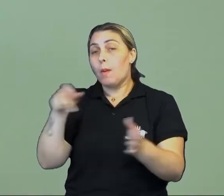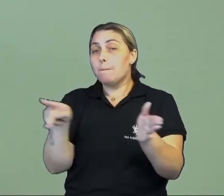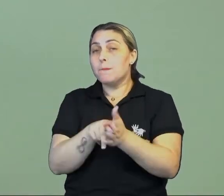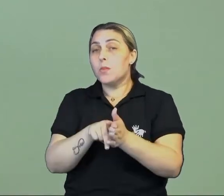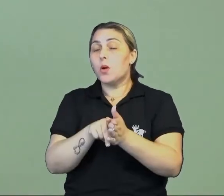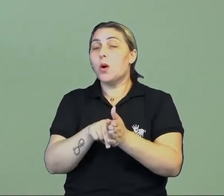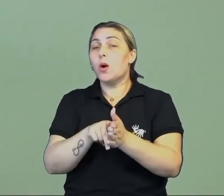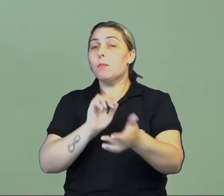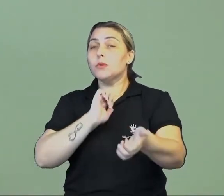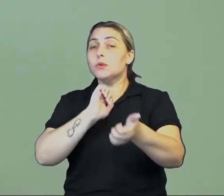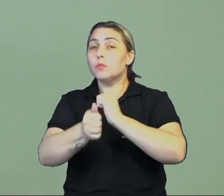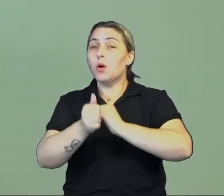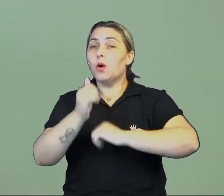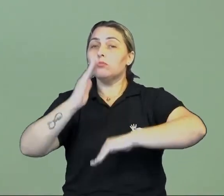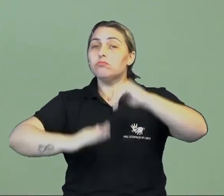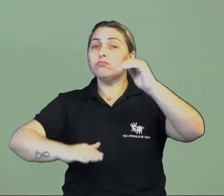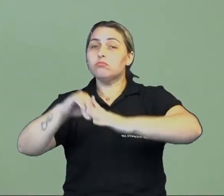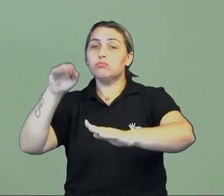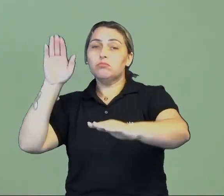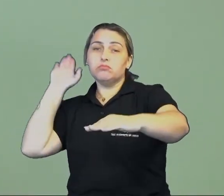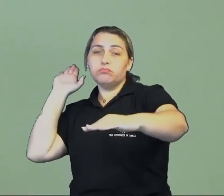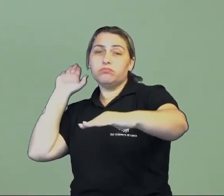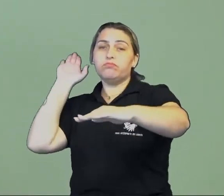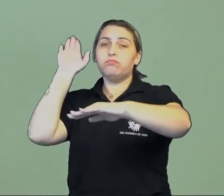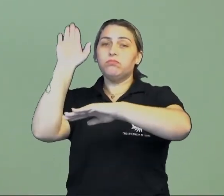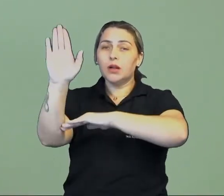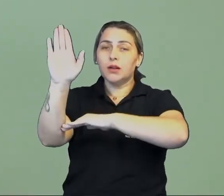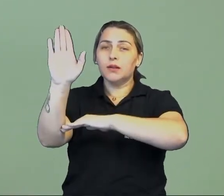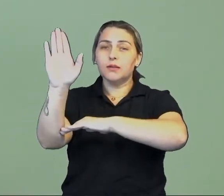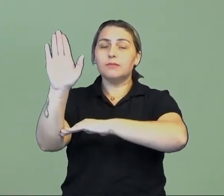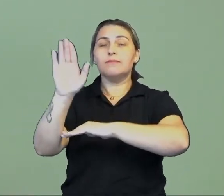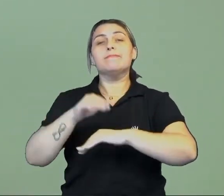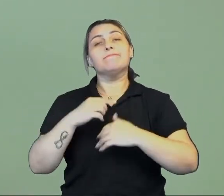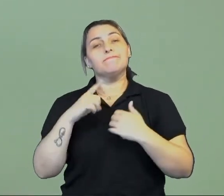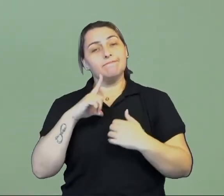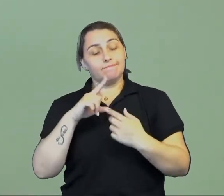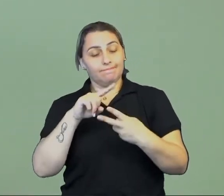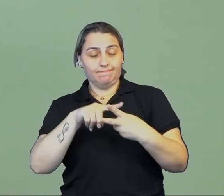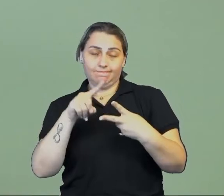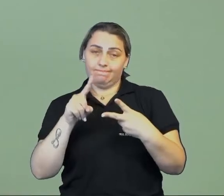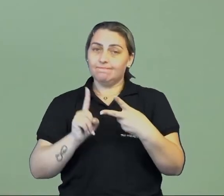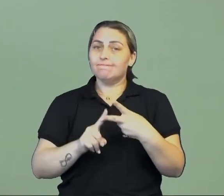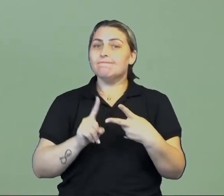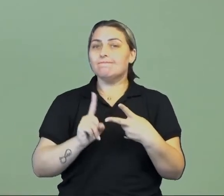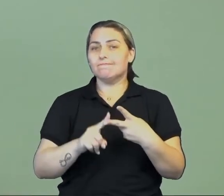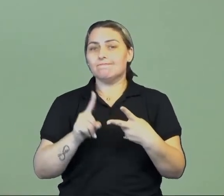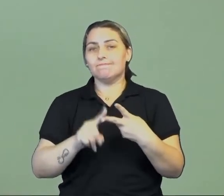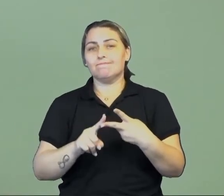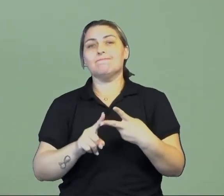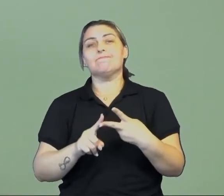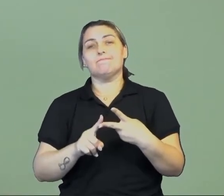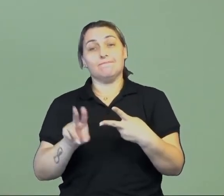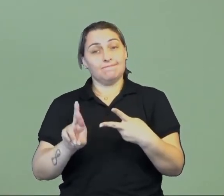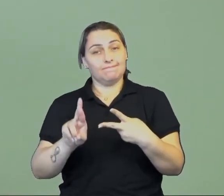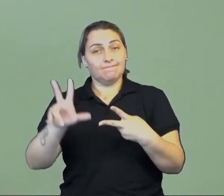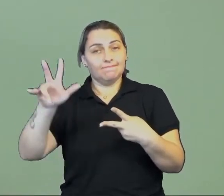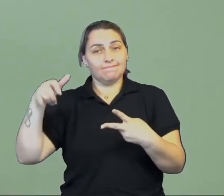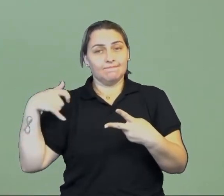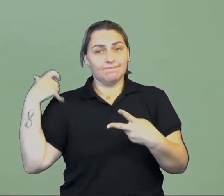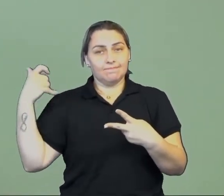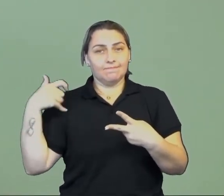vô, é de praticar esporte, de jogar vôlei, de arremessar. Então nós temos duas situações em relação à